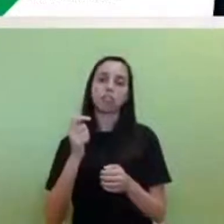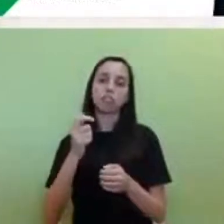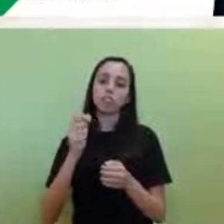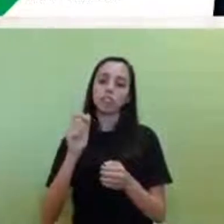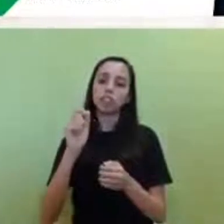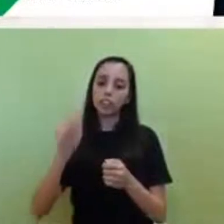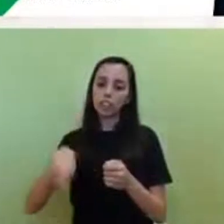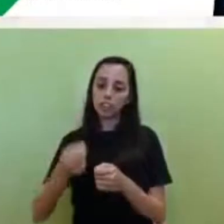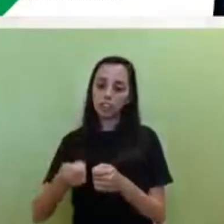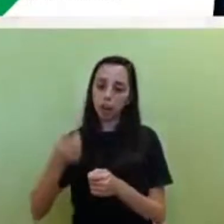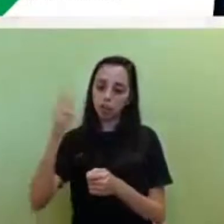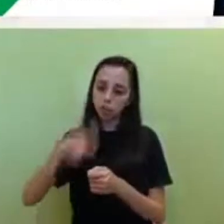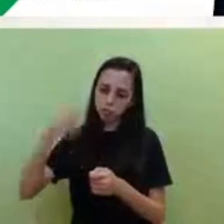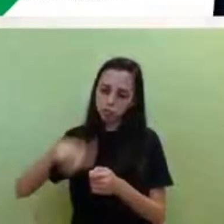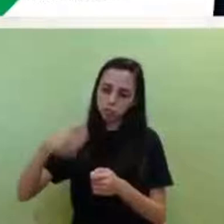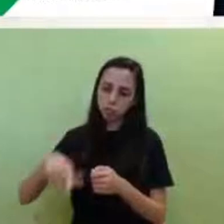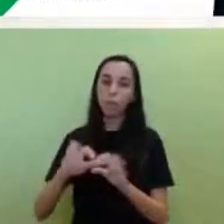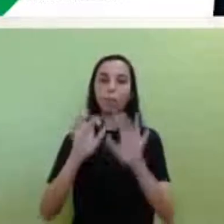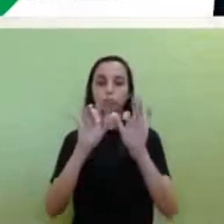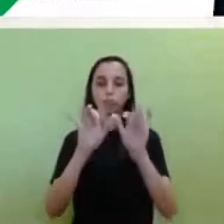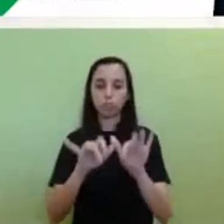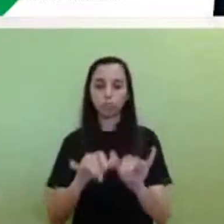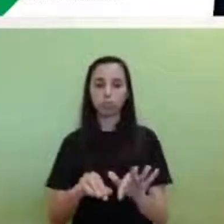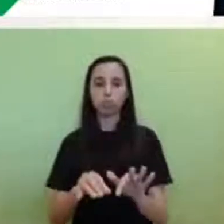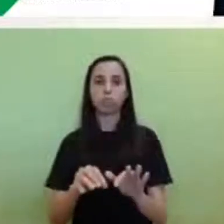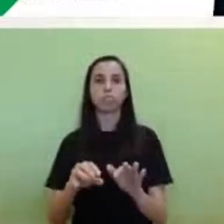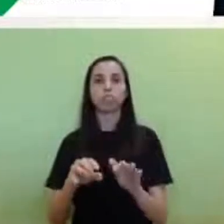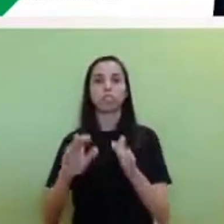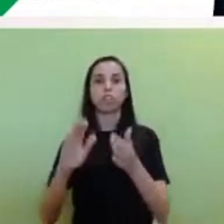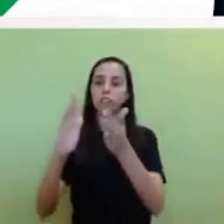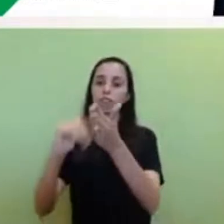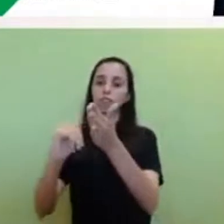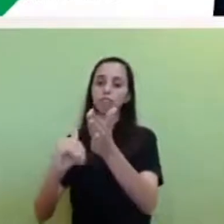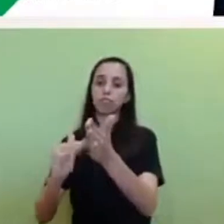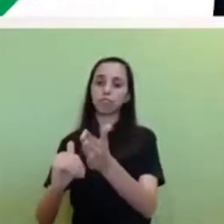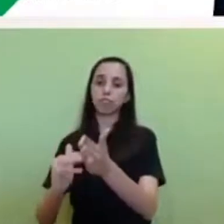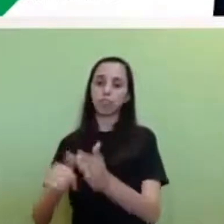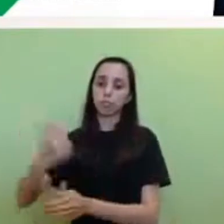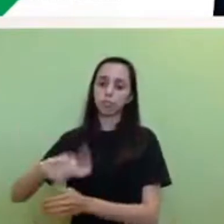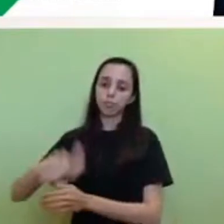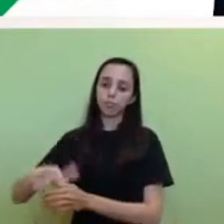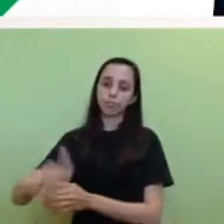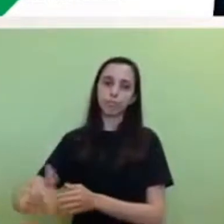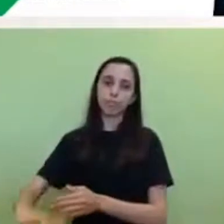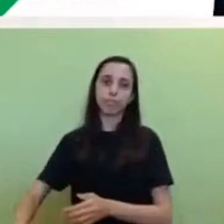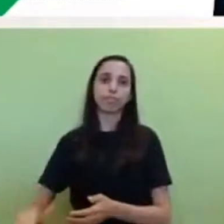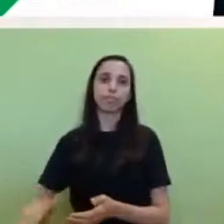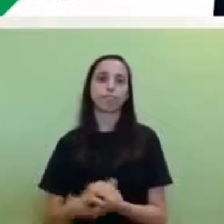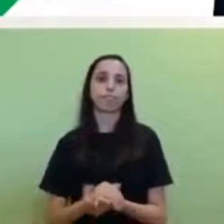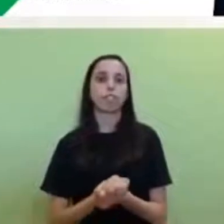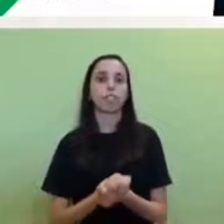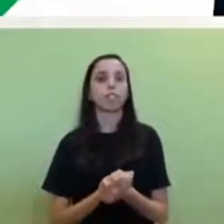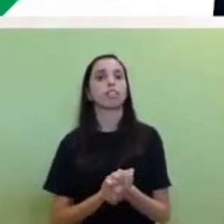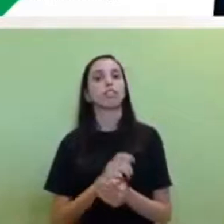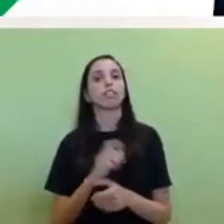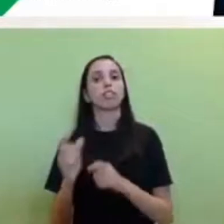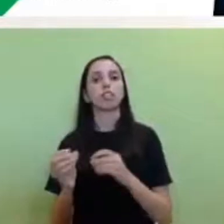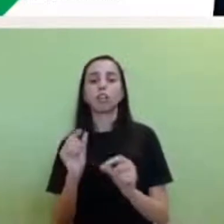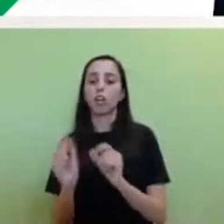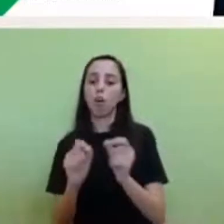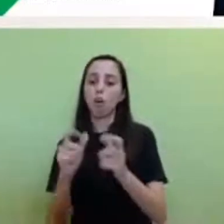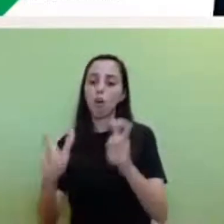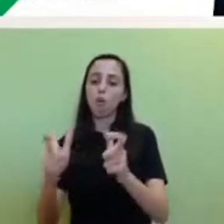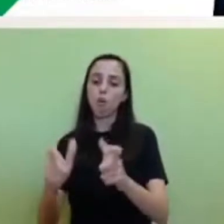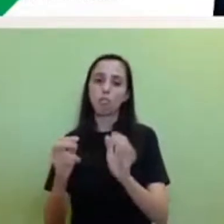Então, eu posso escrever o sinal e mandar ele me dar o número de ocorrências mais comuns daquele sinal e onde, em que texto ele aparece,